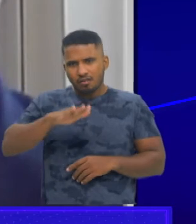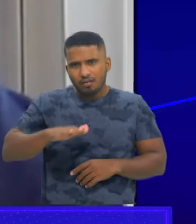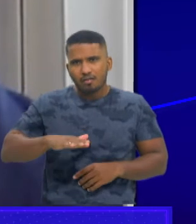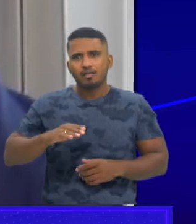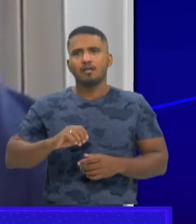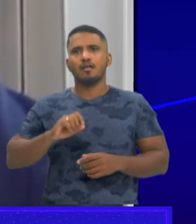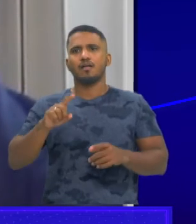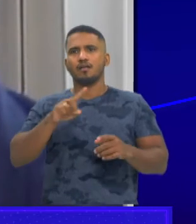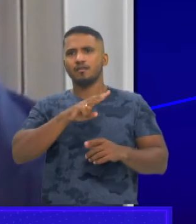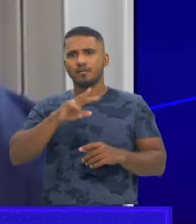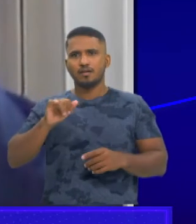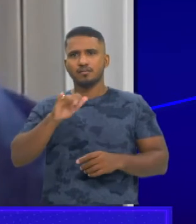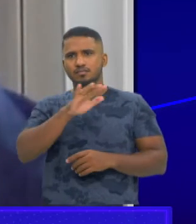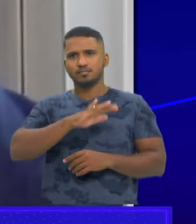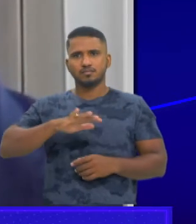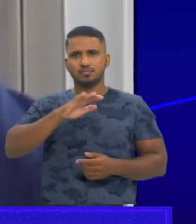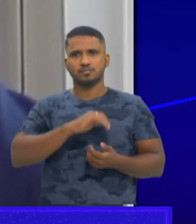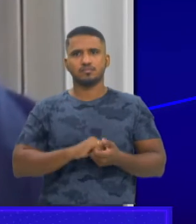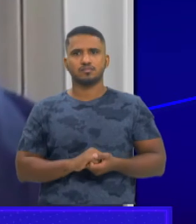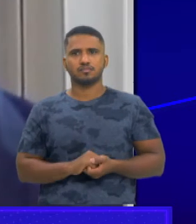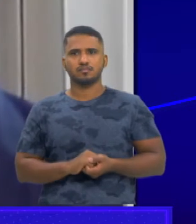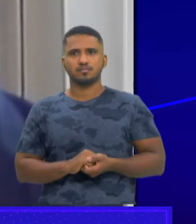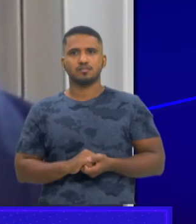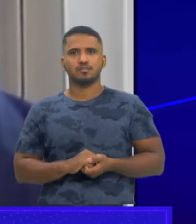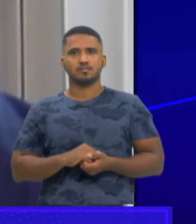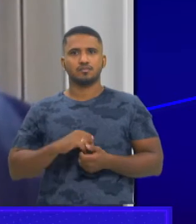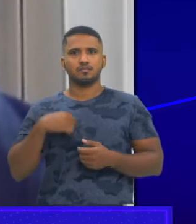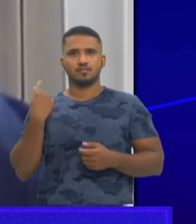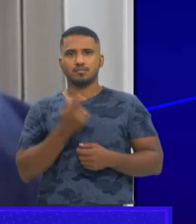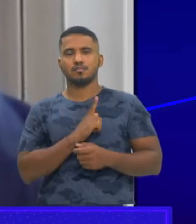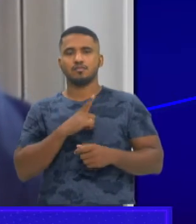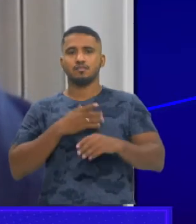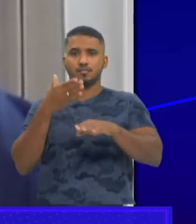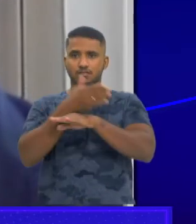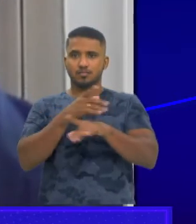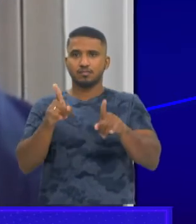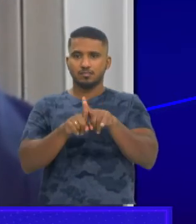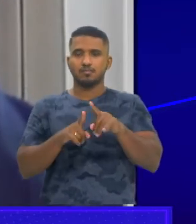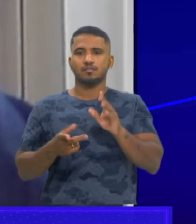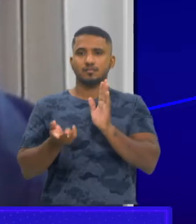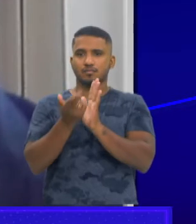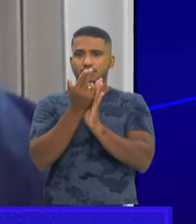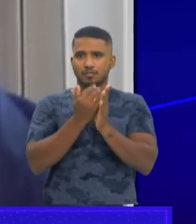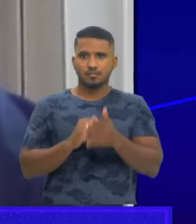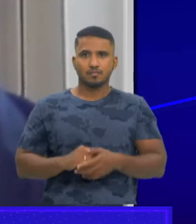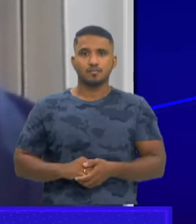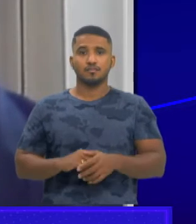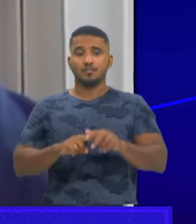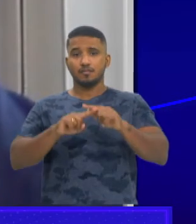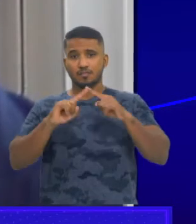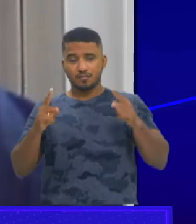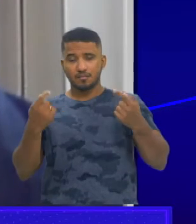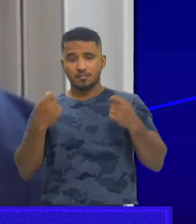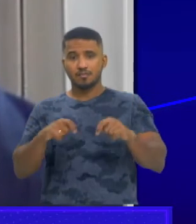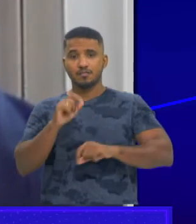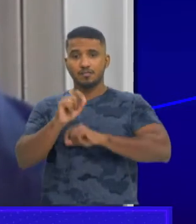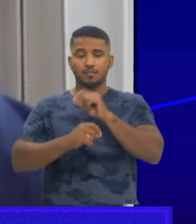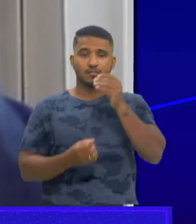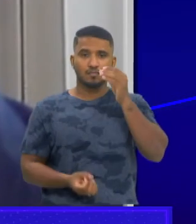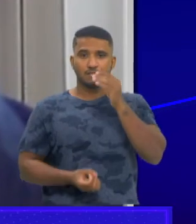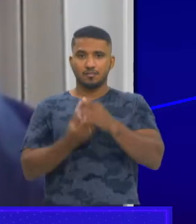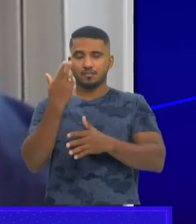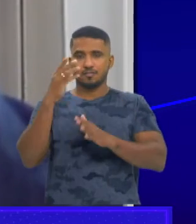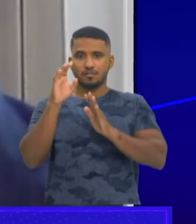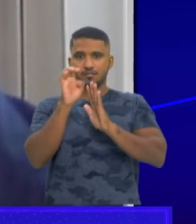quem é anão. E por aí Sim. vai, né? Então, que todas as pessoas possam ter acesso também à arte, né? Mas para isso